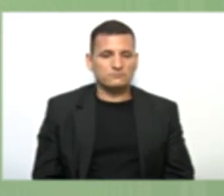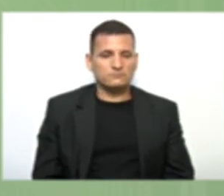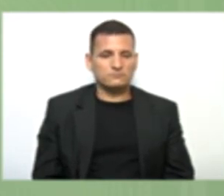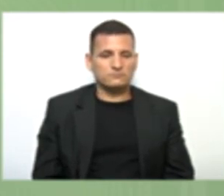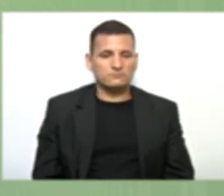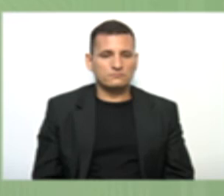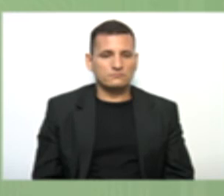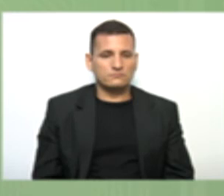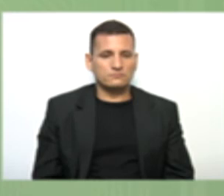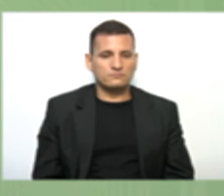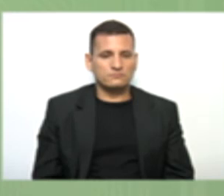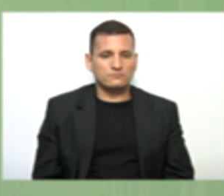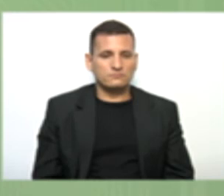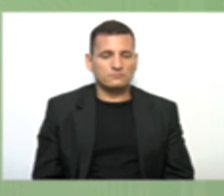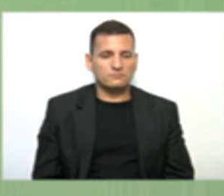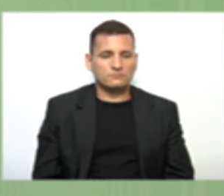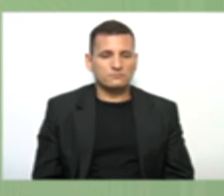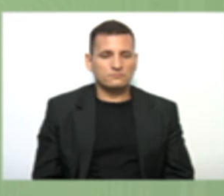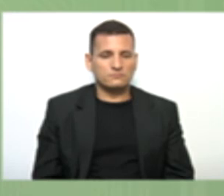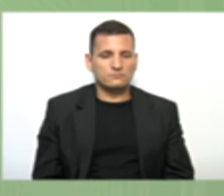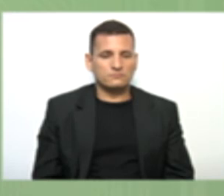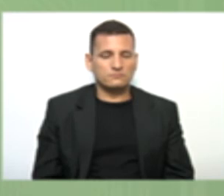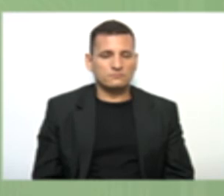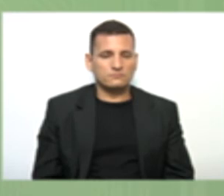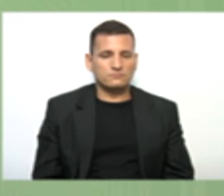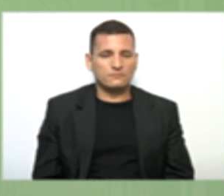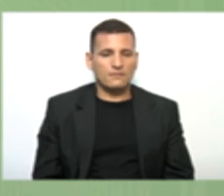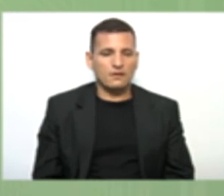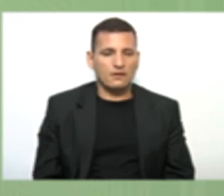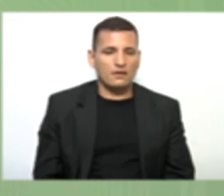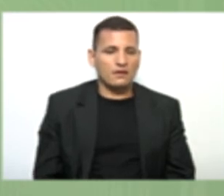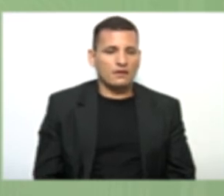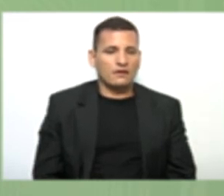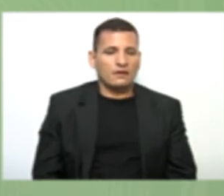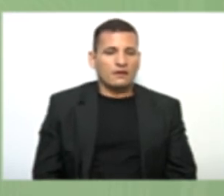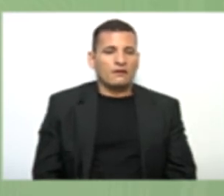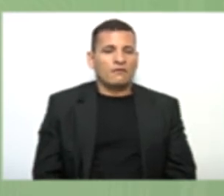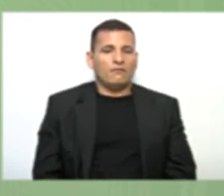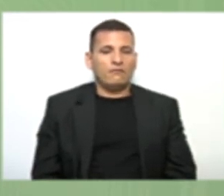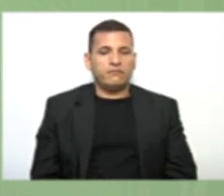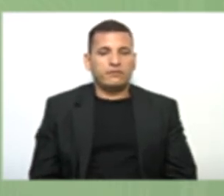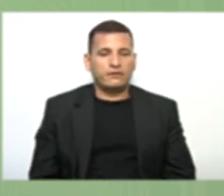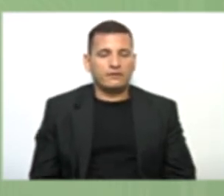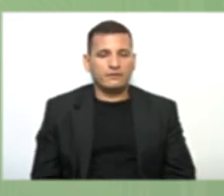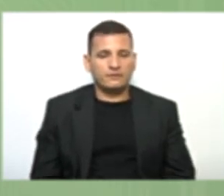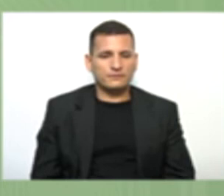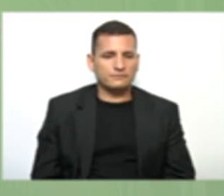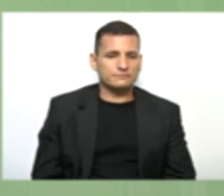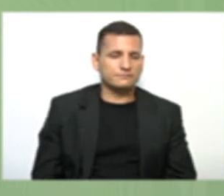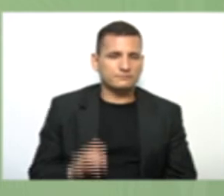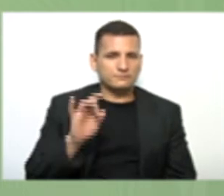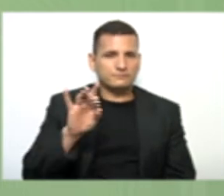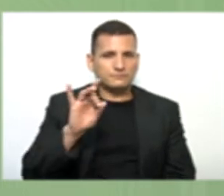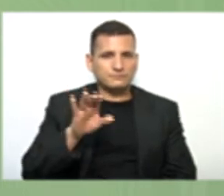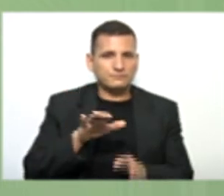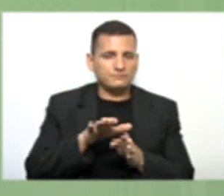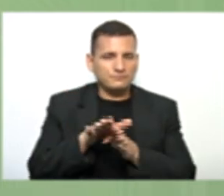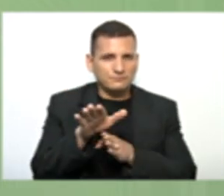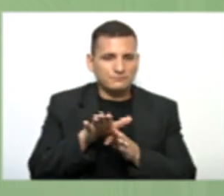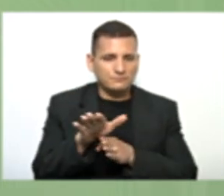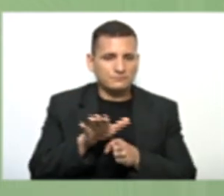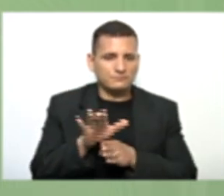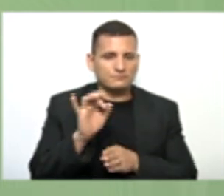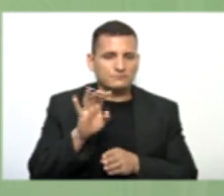aí? Não, professor, eu vou embora já agora. Não, diga. Não tá errado não, cara. Tá certo. É só uma dica,